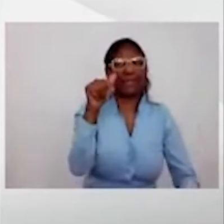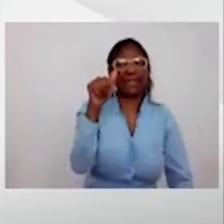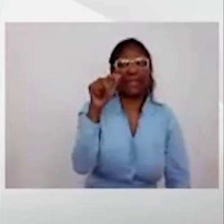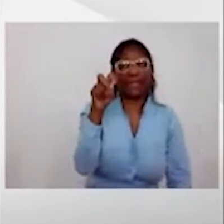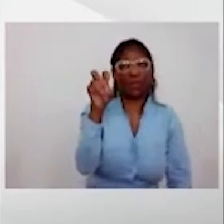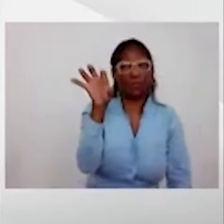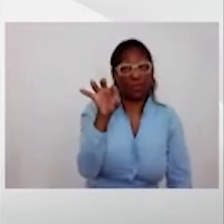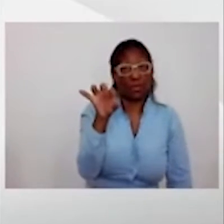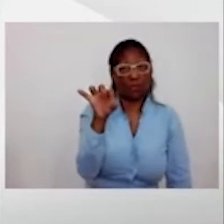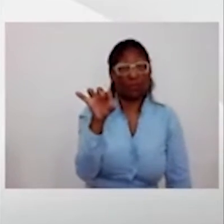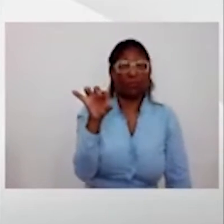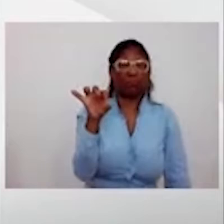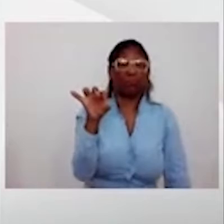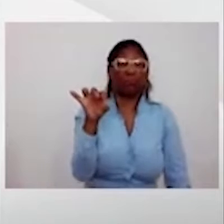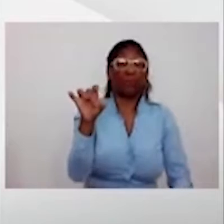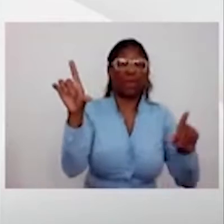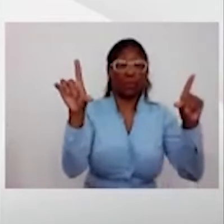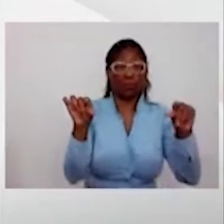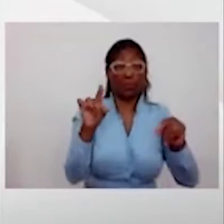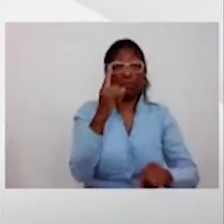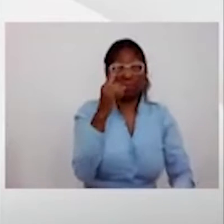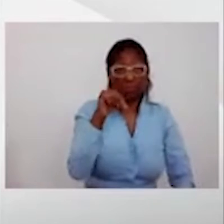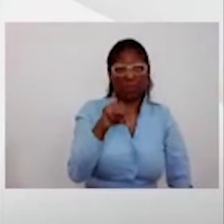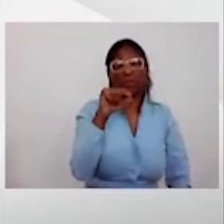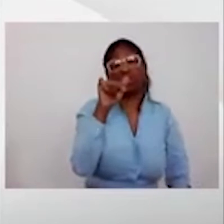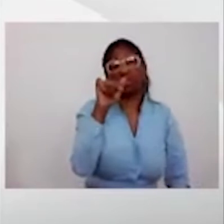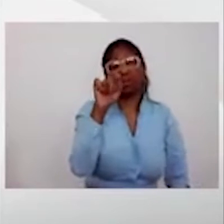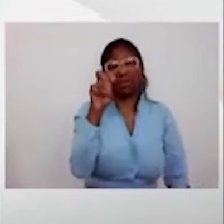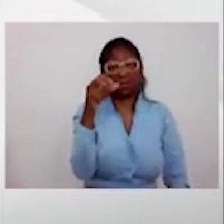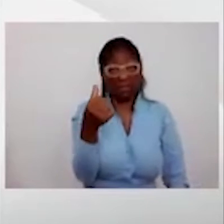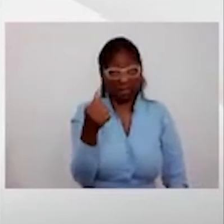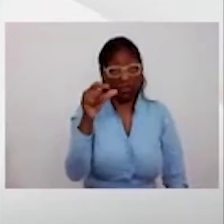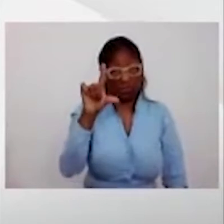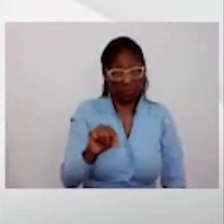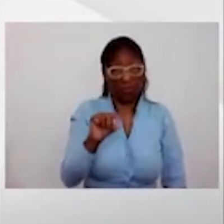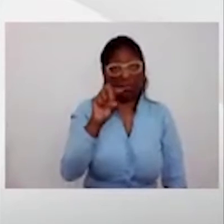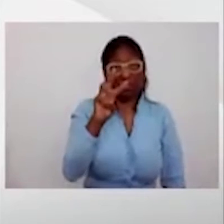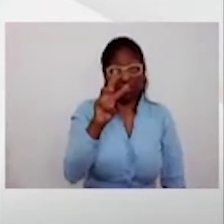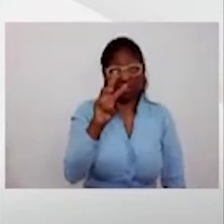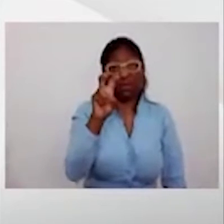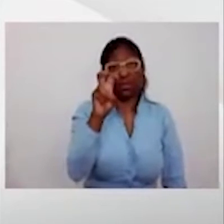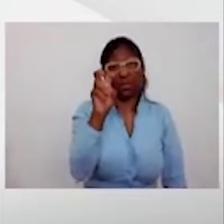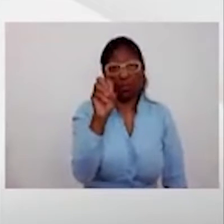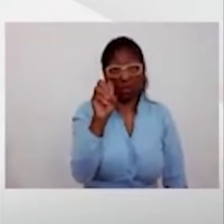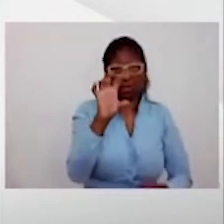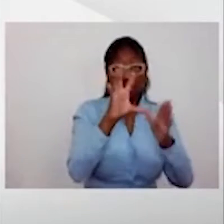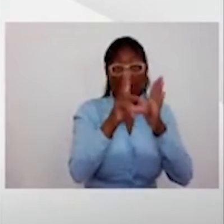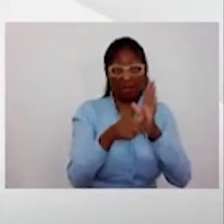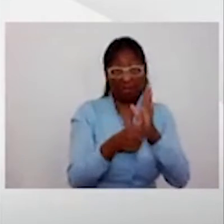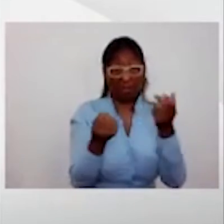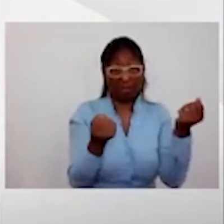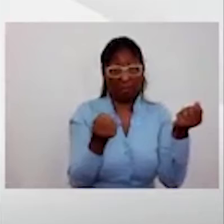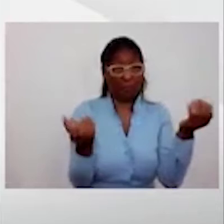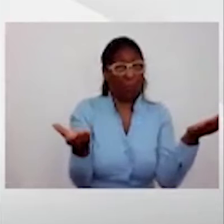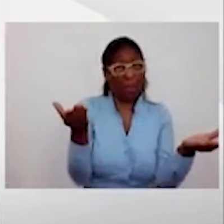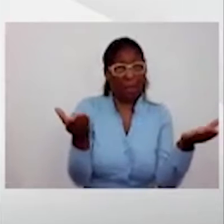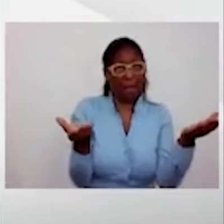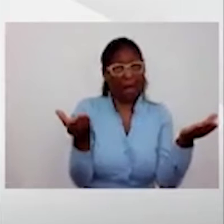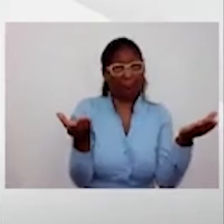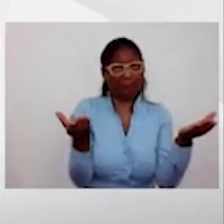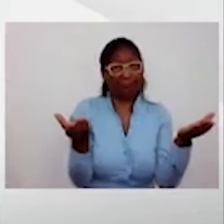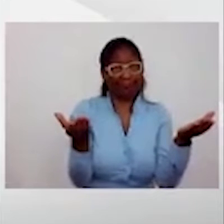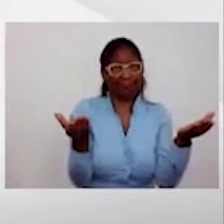redução, reduzindo de 1.756 para 390 veículos roubados no estado, o que significa dizer que cerca